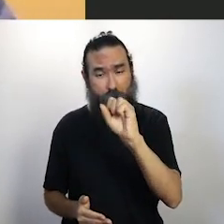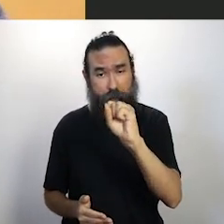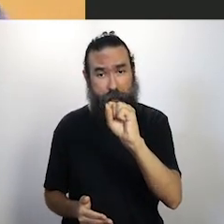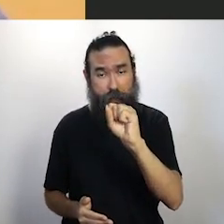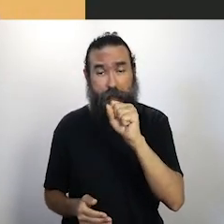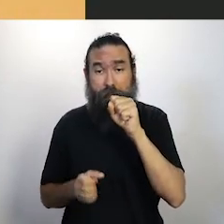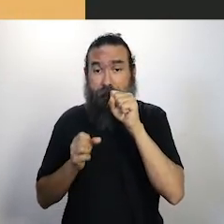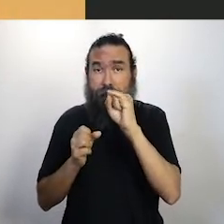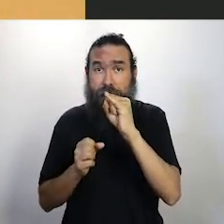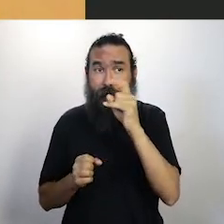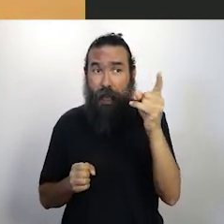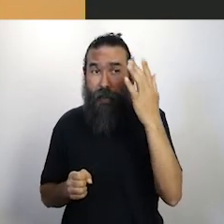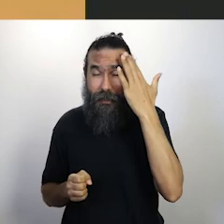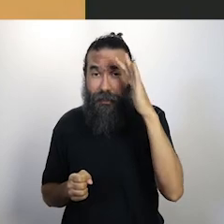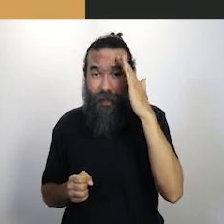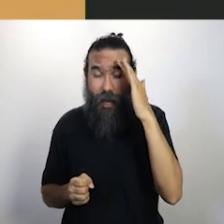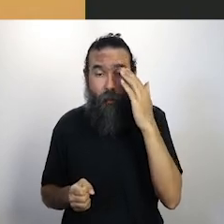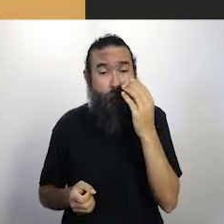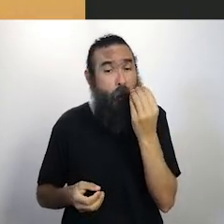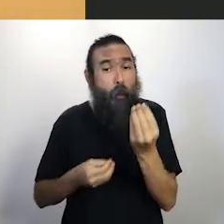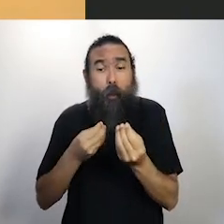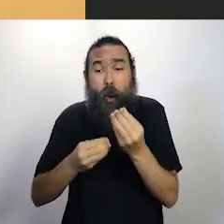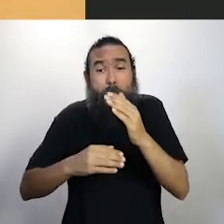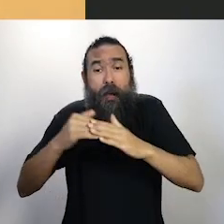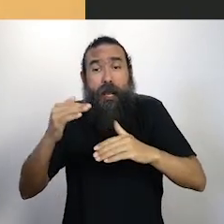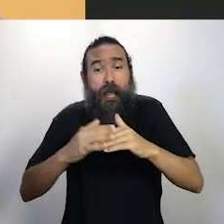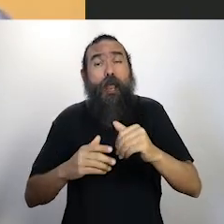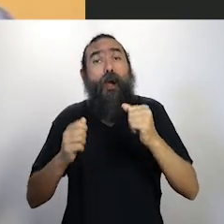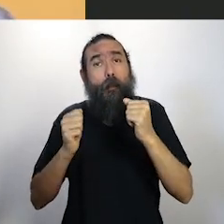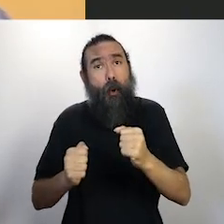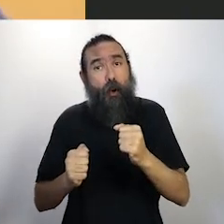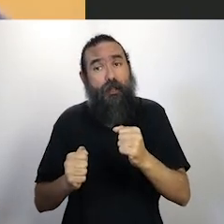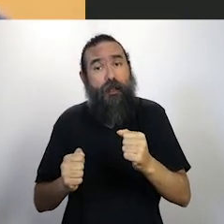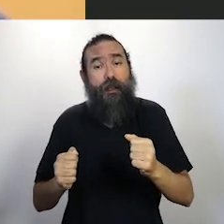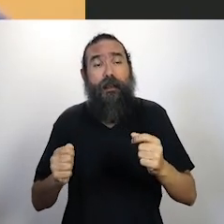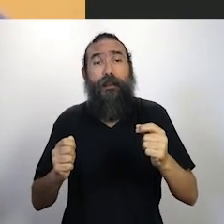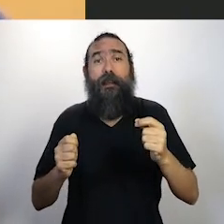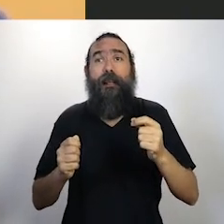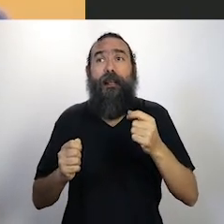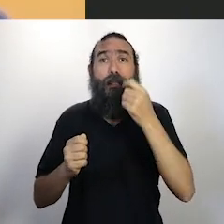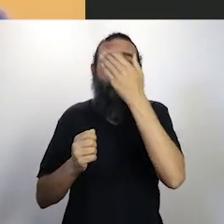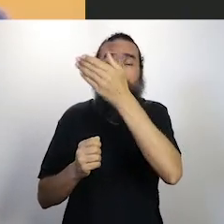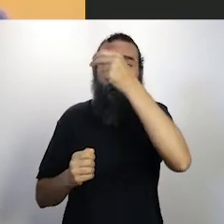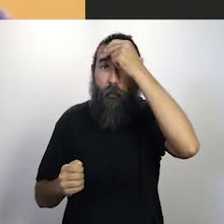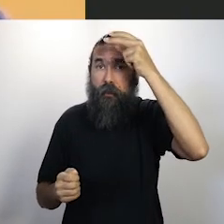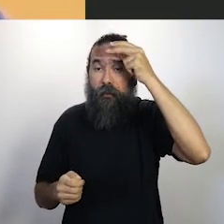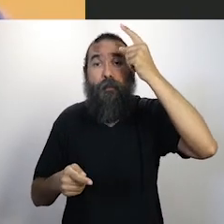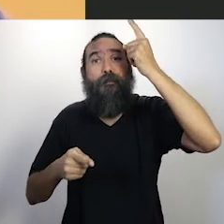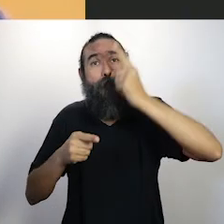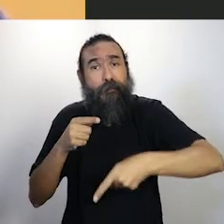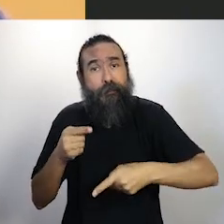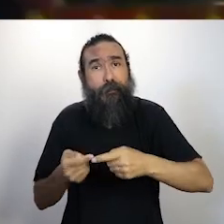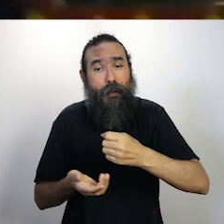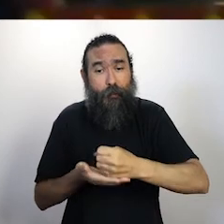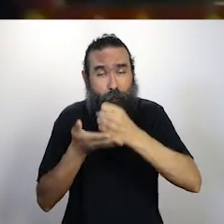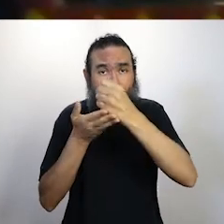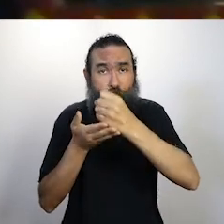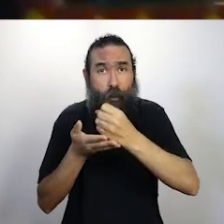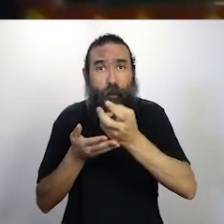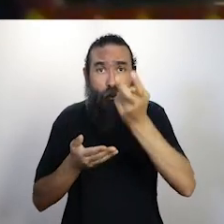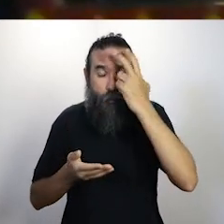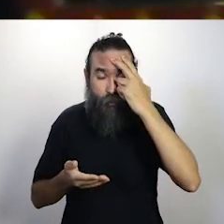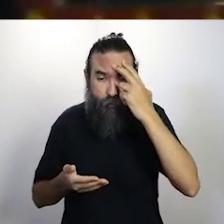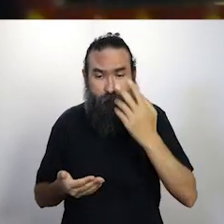desautorize essa atitude negativa depois fazer um diálogo com ele